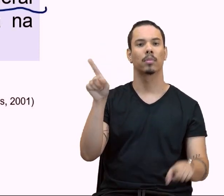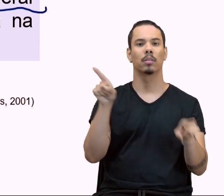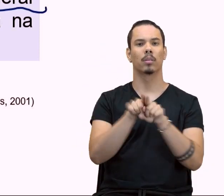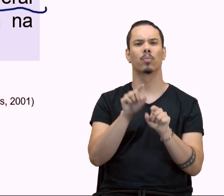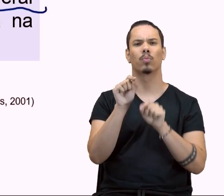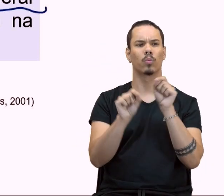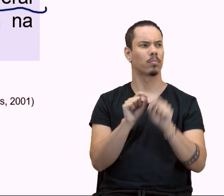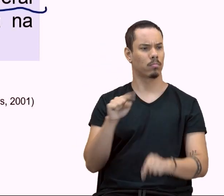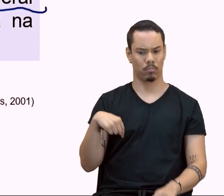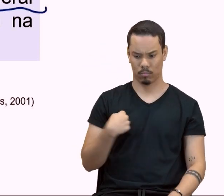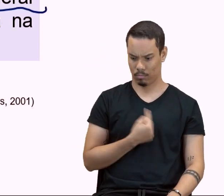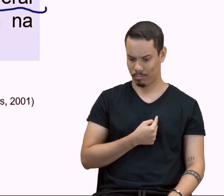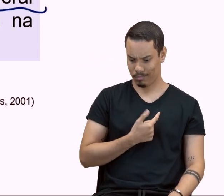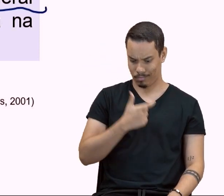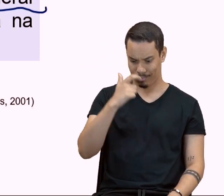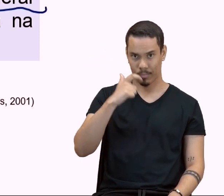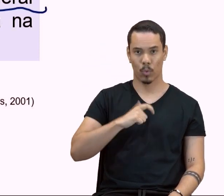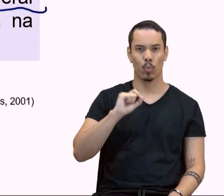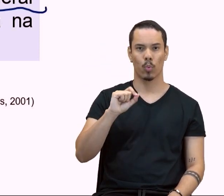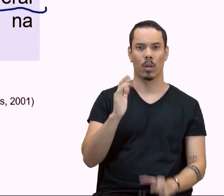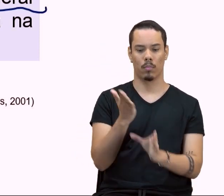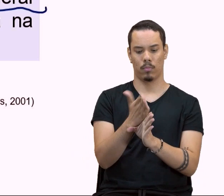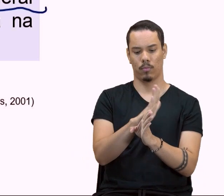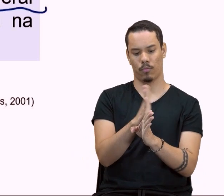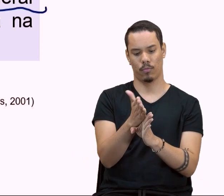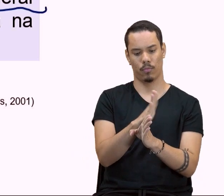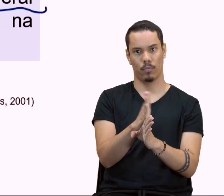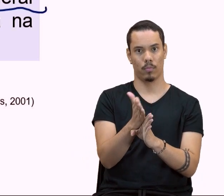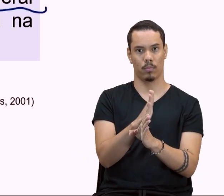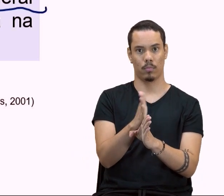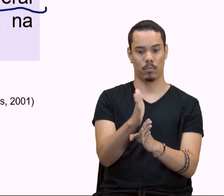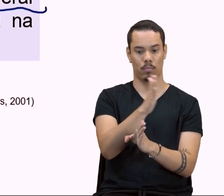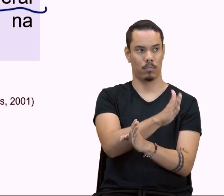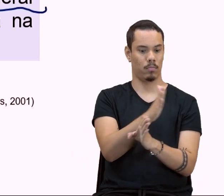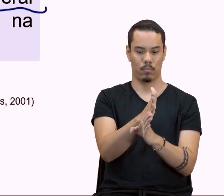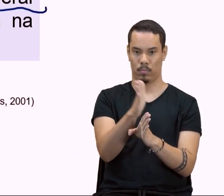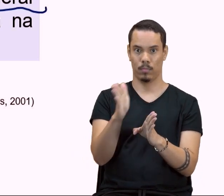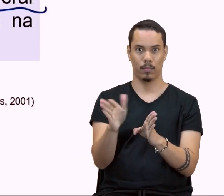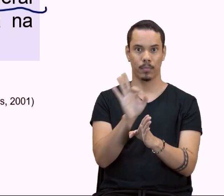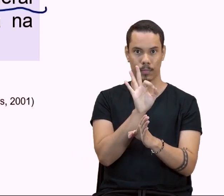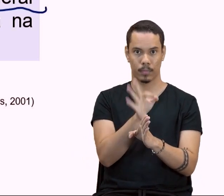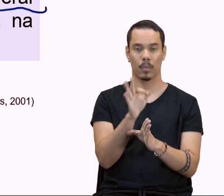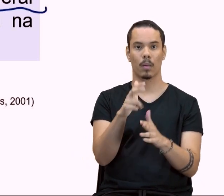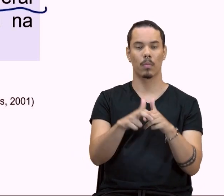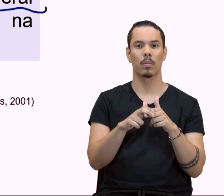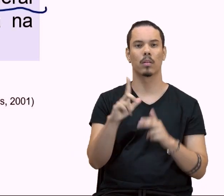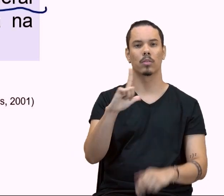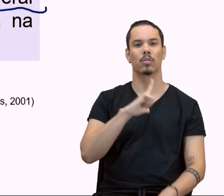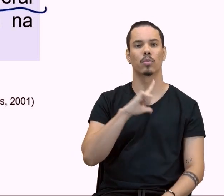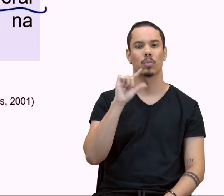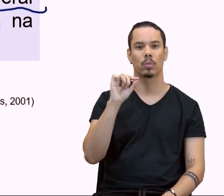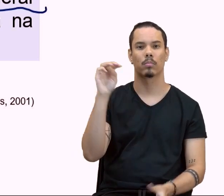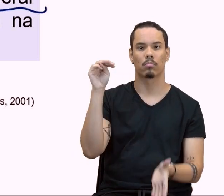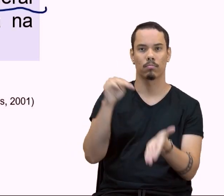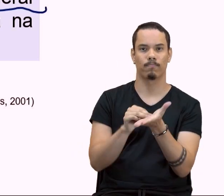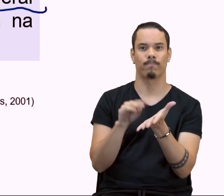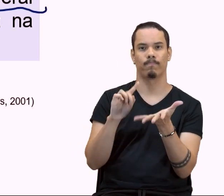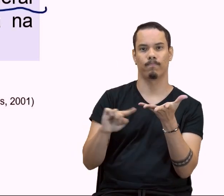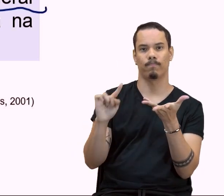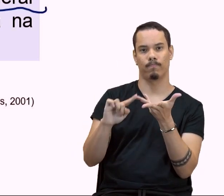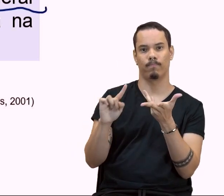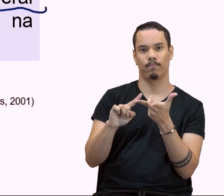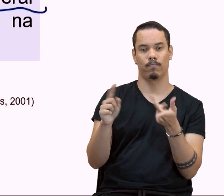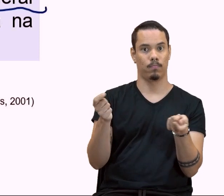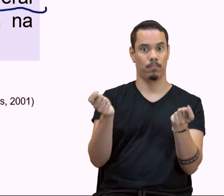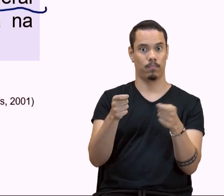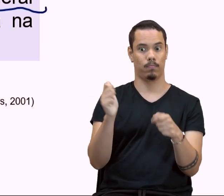aqui, Rogério? Área de fronteira, meu amigo. Muito bem. Então, havia um motivo para essa ocupação. Com certeza.